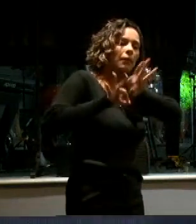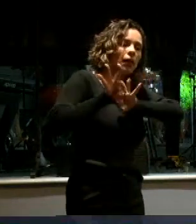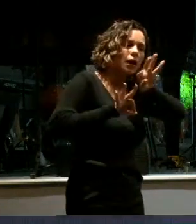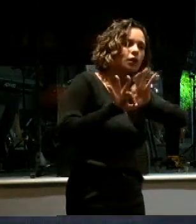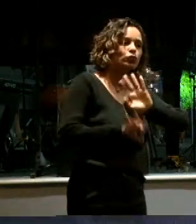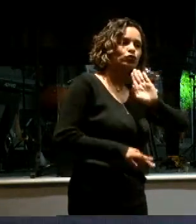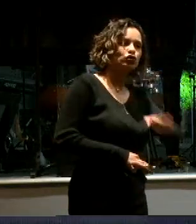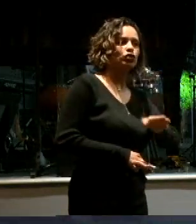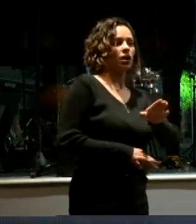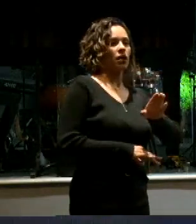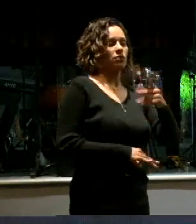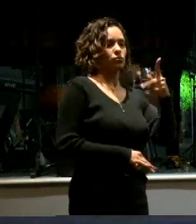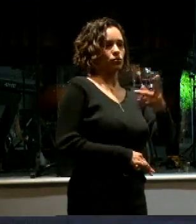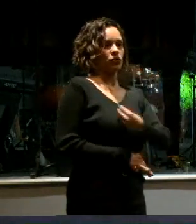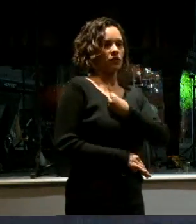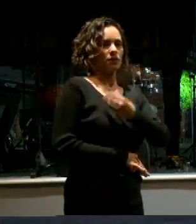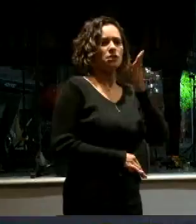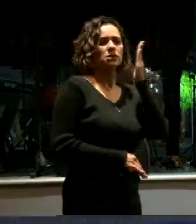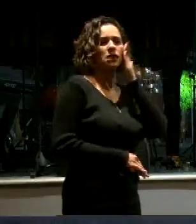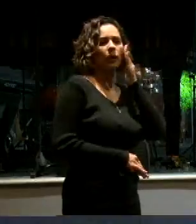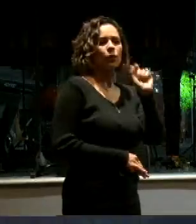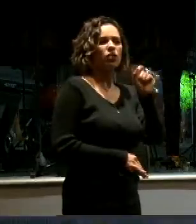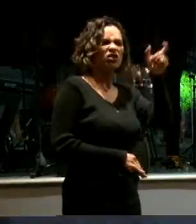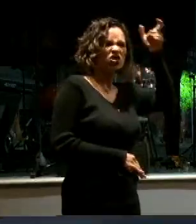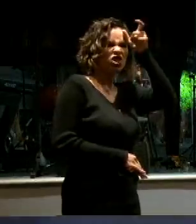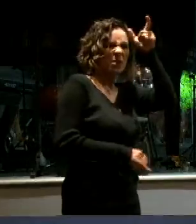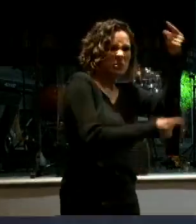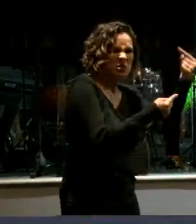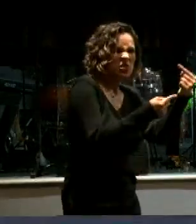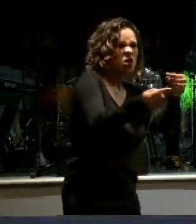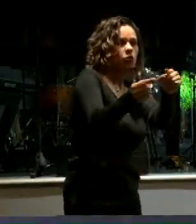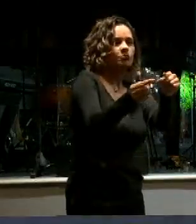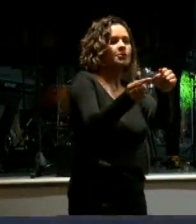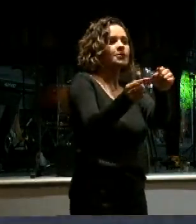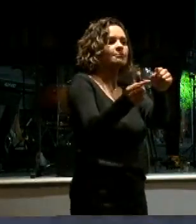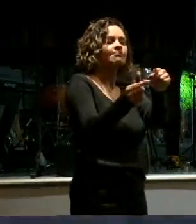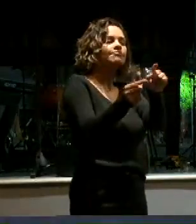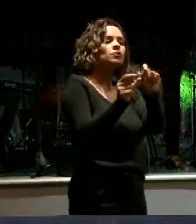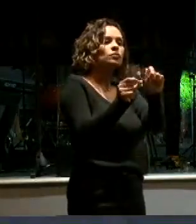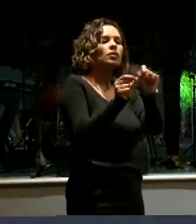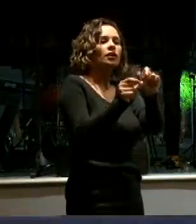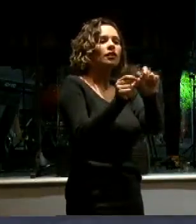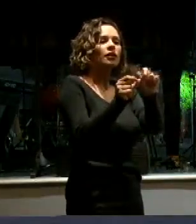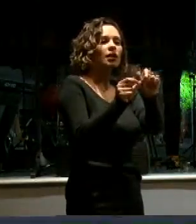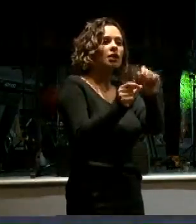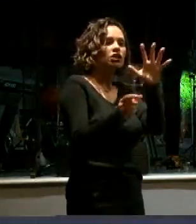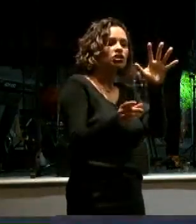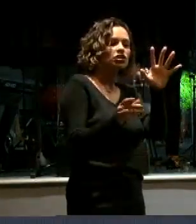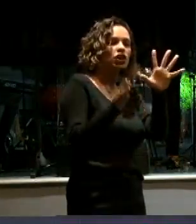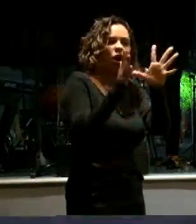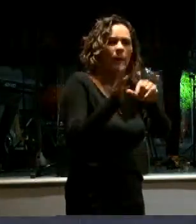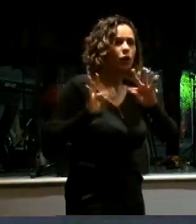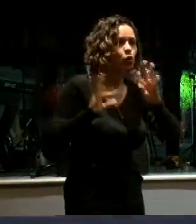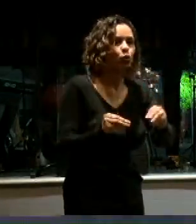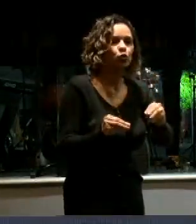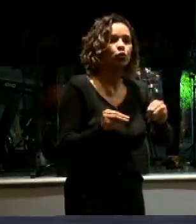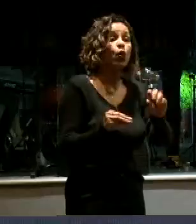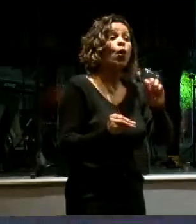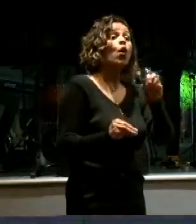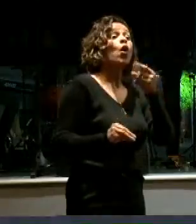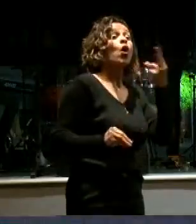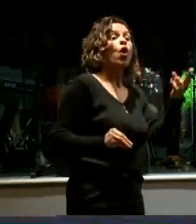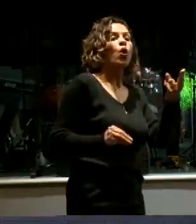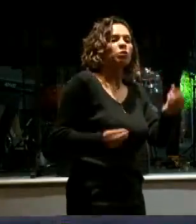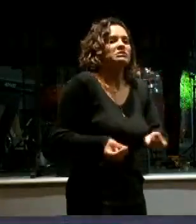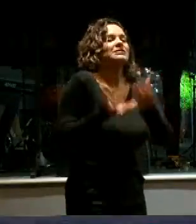Satanás, ele pode se levantar contra a tua vida de duas vezes, de duas maneiras diferentes: ou tomando tudo que você tem, ou dando demais, que você não possa